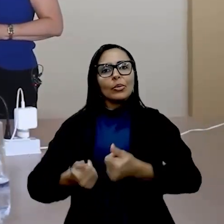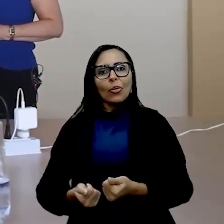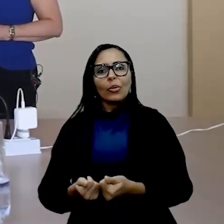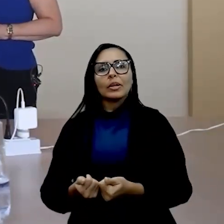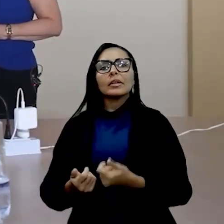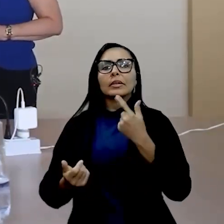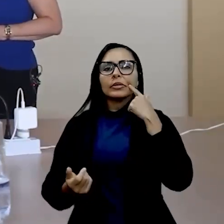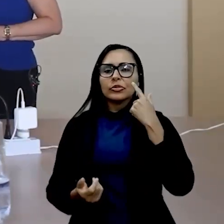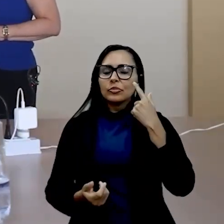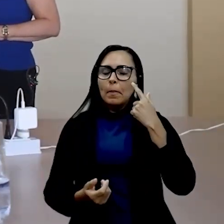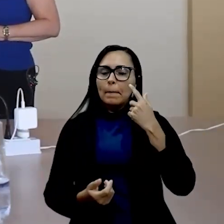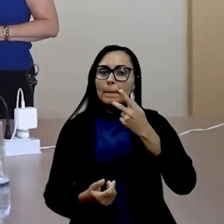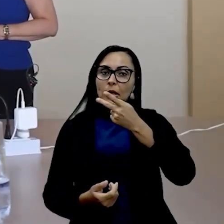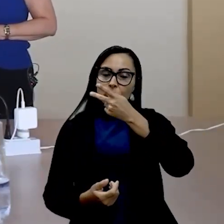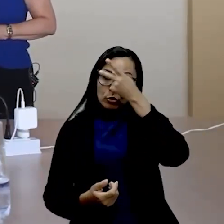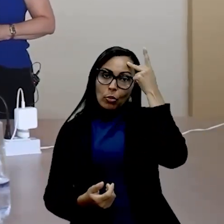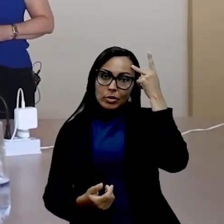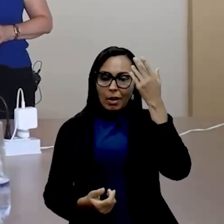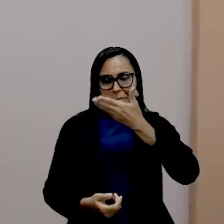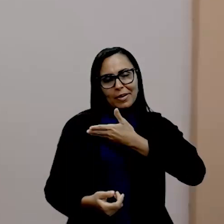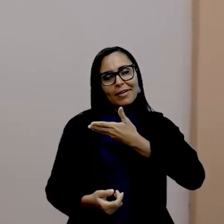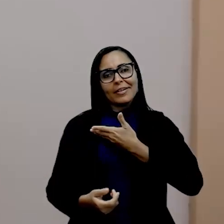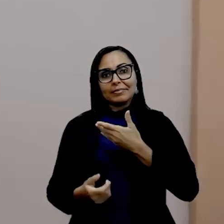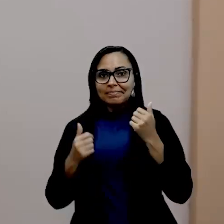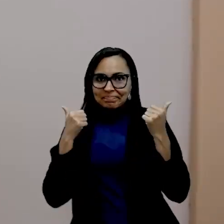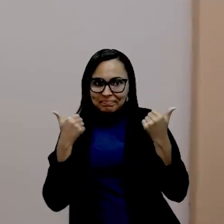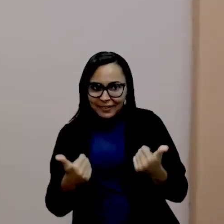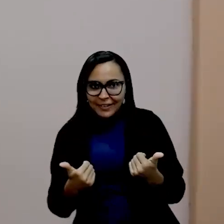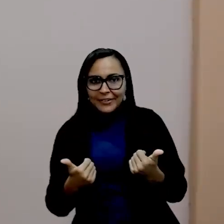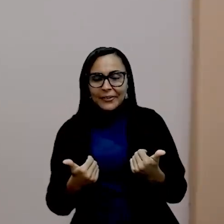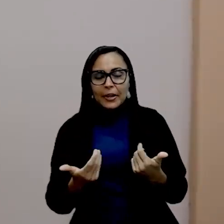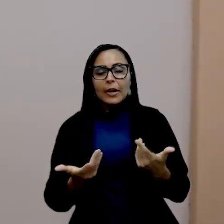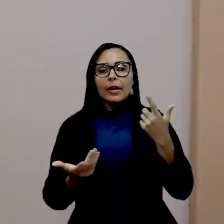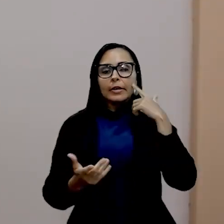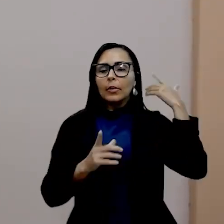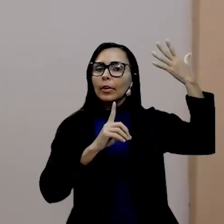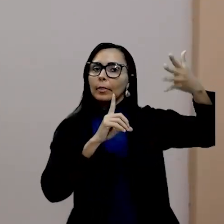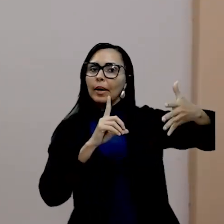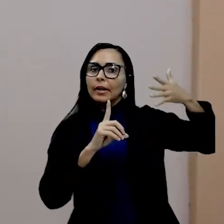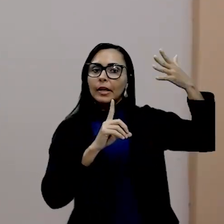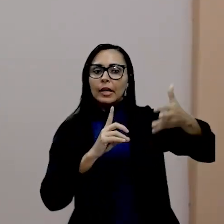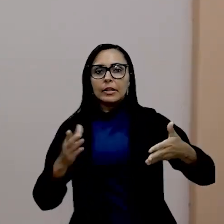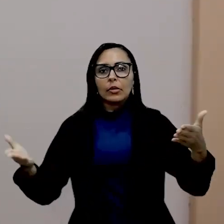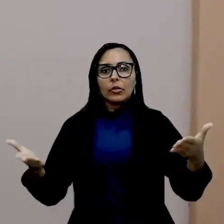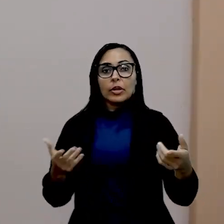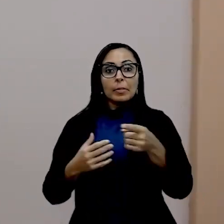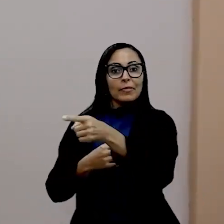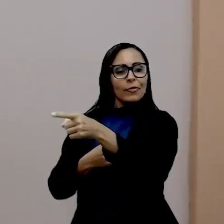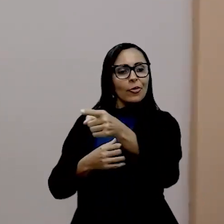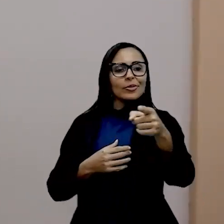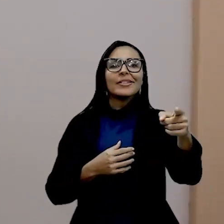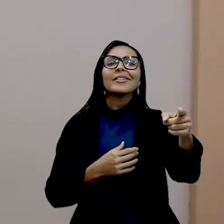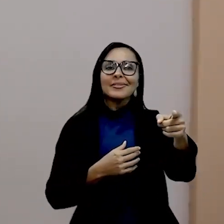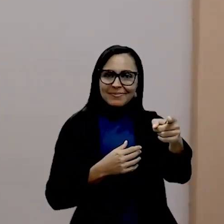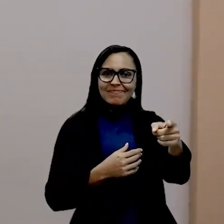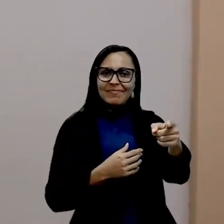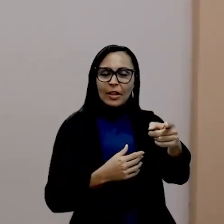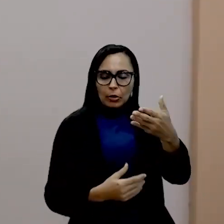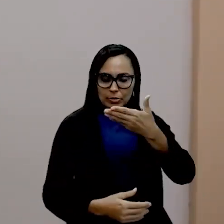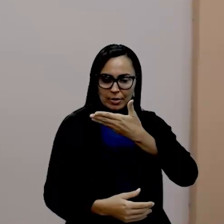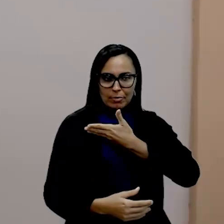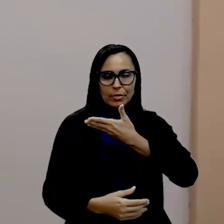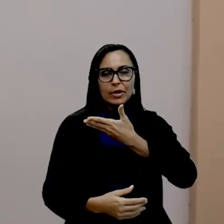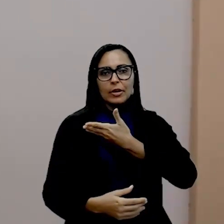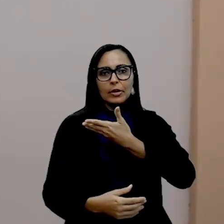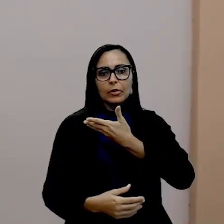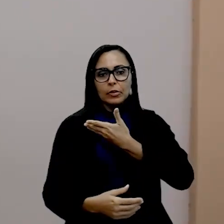seus parentes e amigos até, tá certo? Então, a palestra hoje são para vocês todos, nossos colegas, e mais